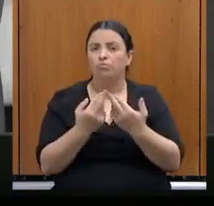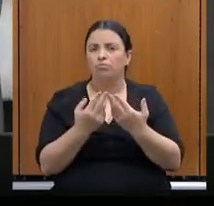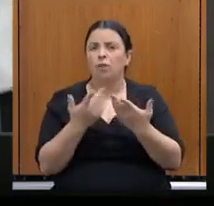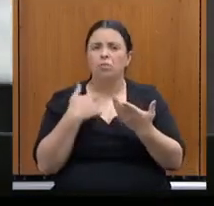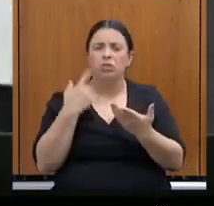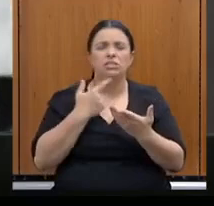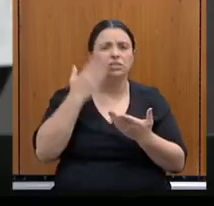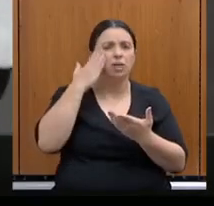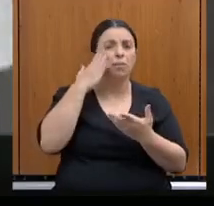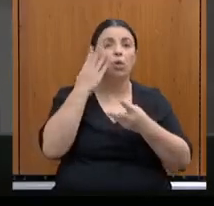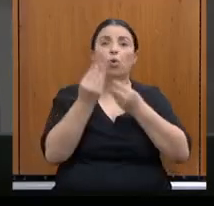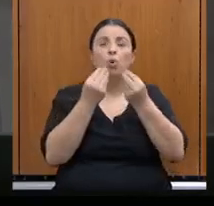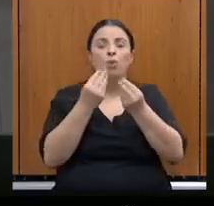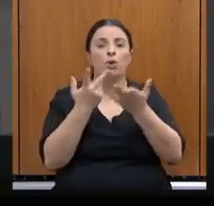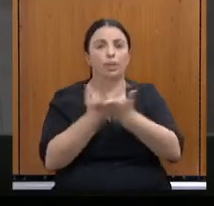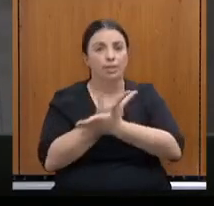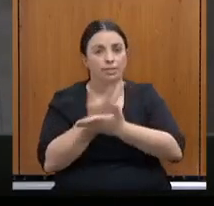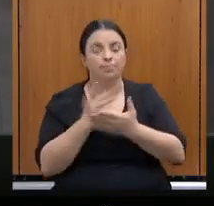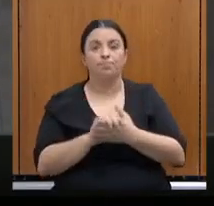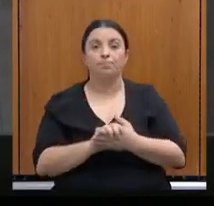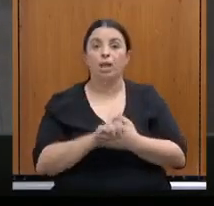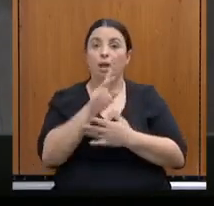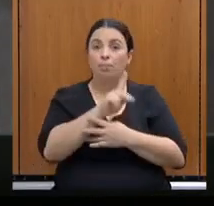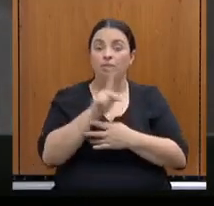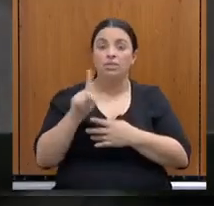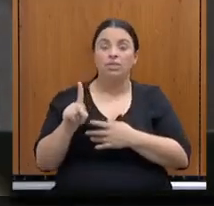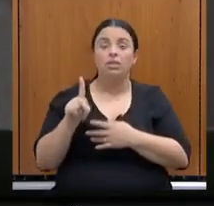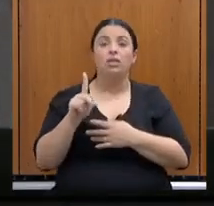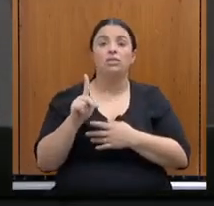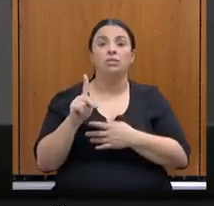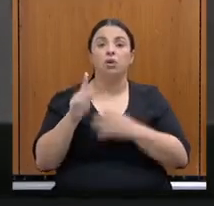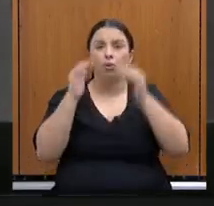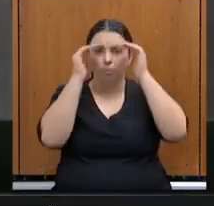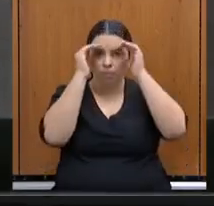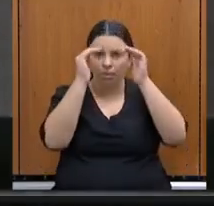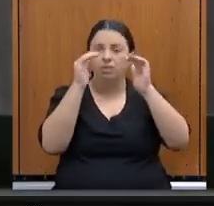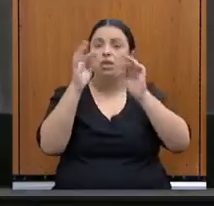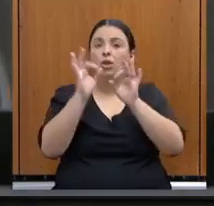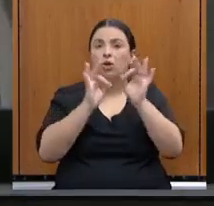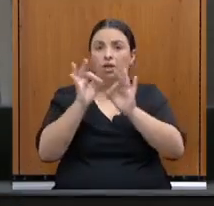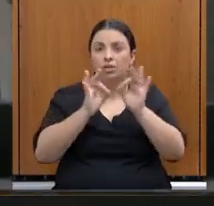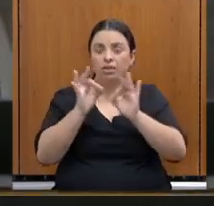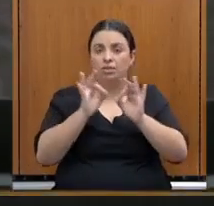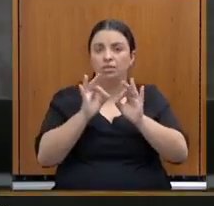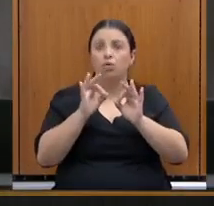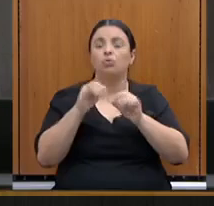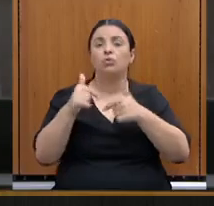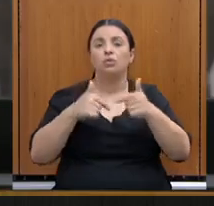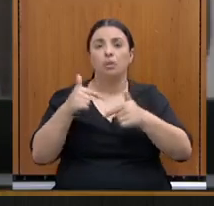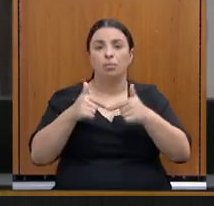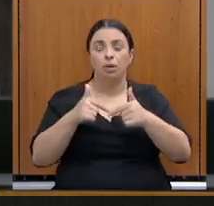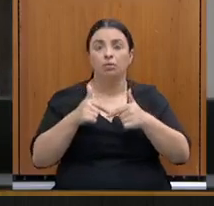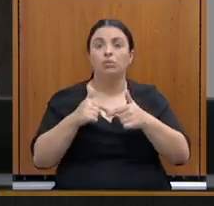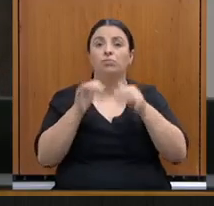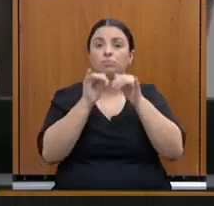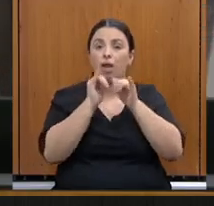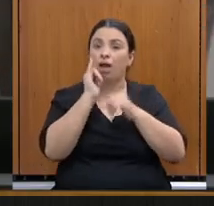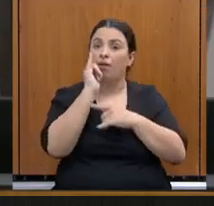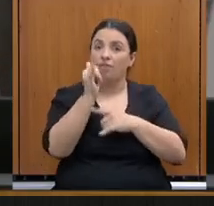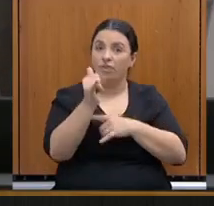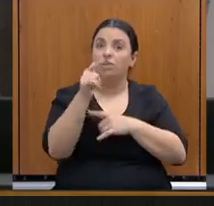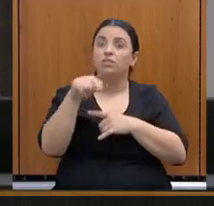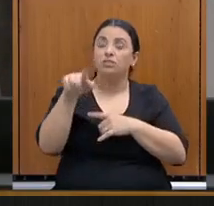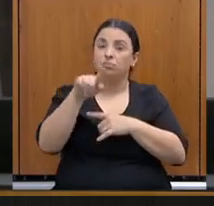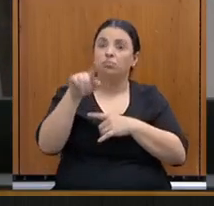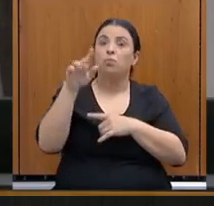os trabalhos. A presidência, tendo em vista a organização dos trabalhos, comunica aos parlamentares e